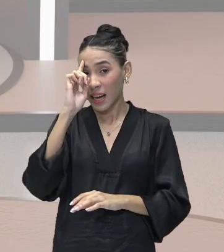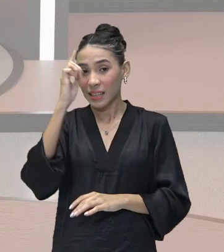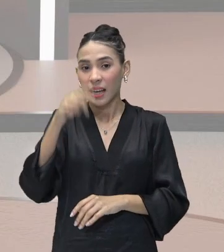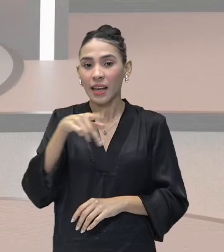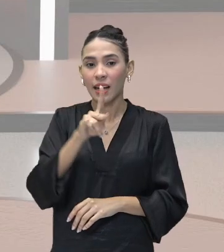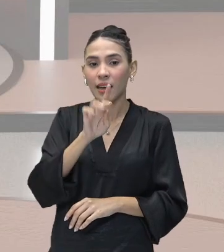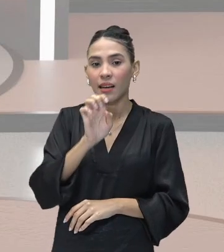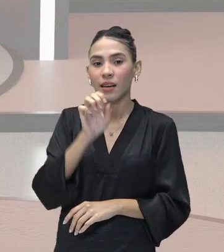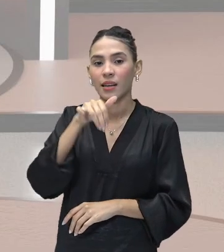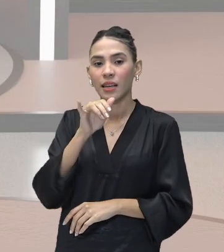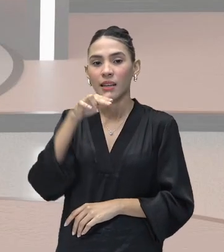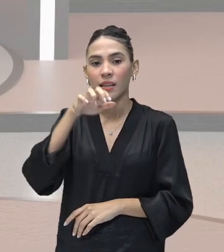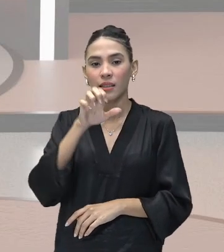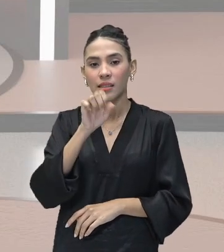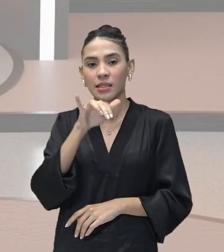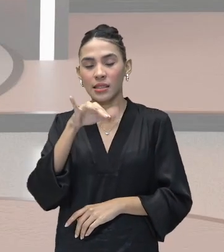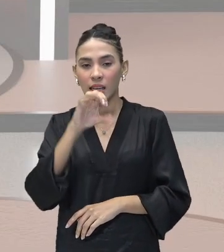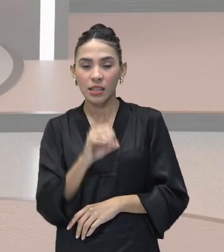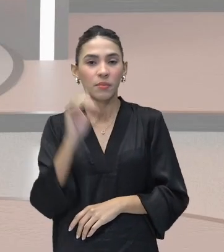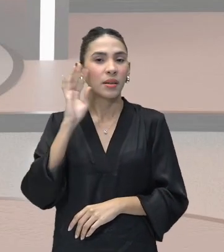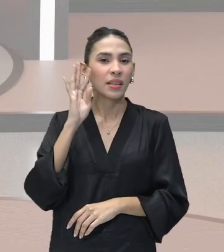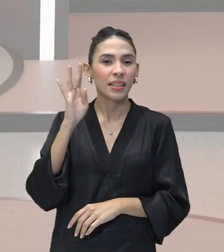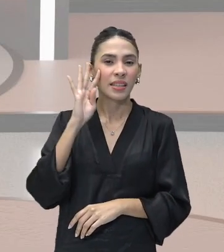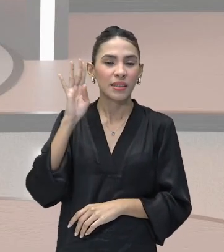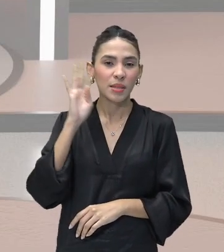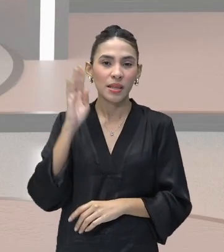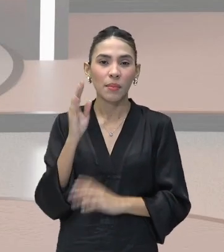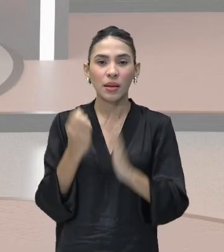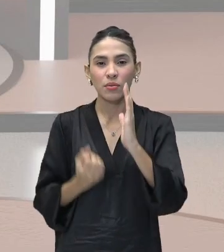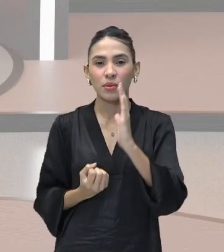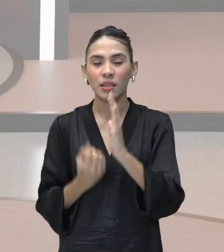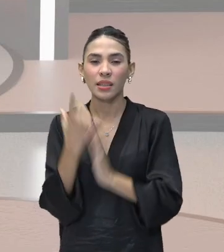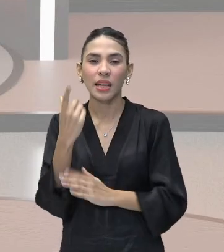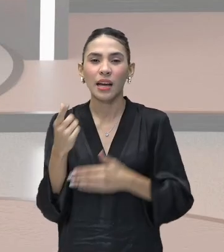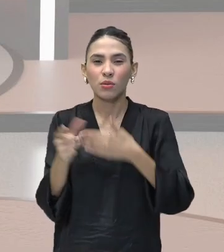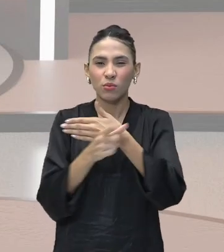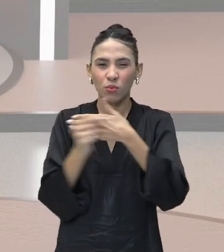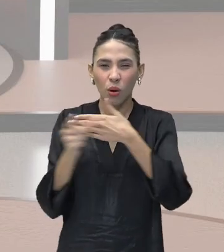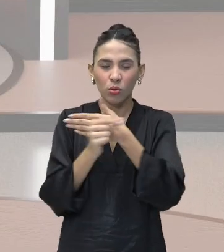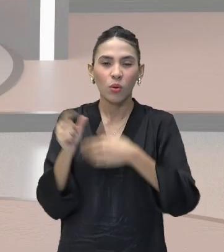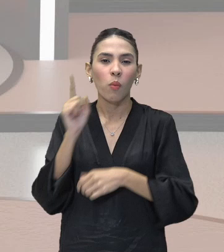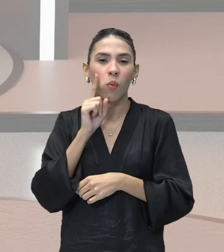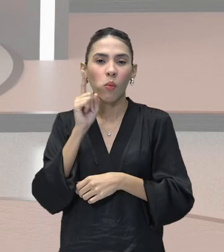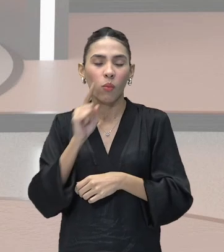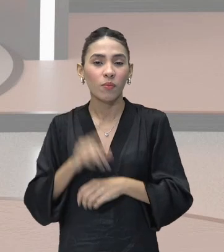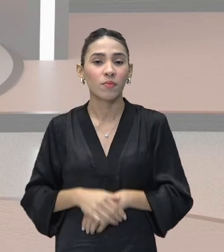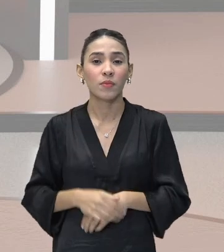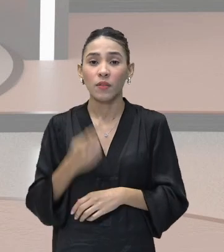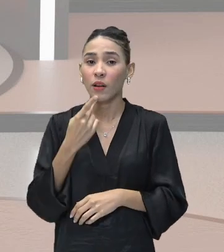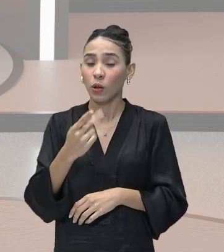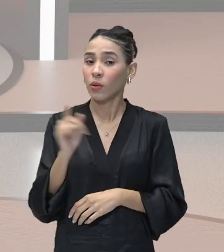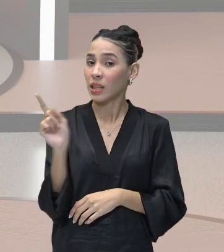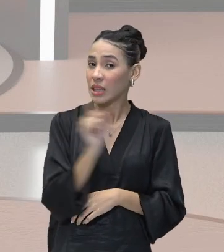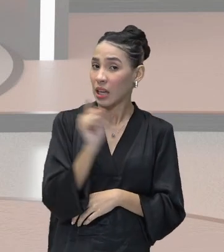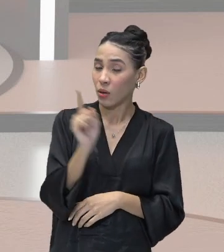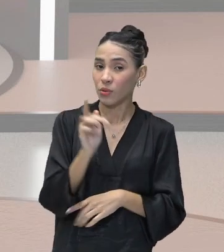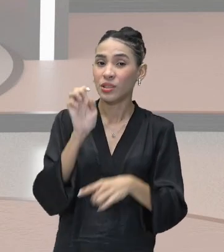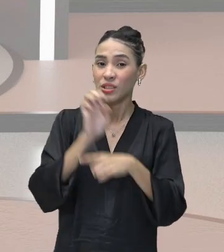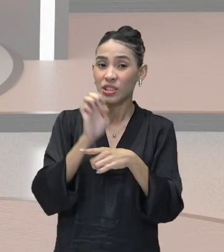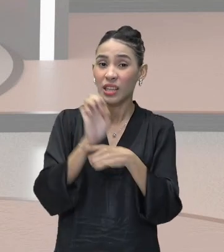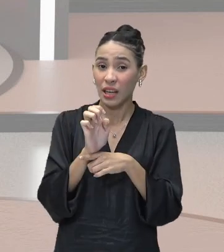keynesianismo, que foi um pensamento fundado pelo John Maynard Keynes, que foi um grande economista, dizia que não, que o Estado tinha que, de